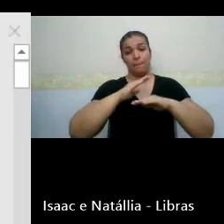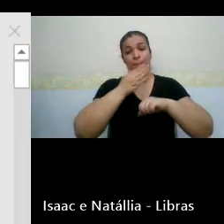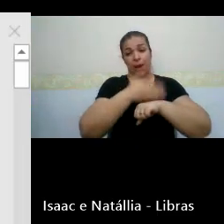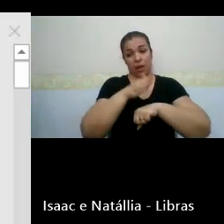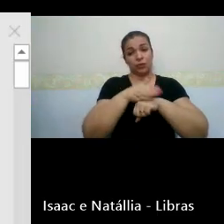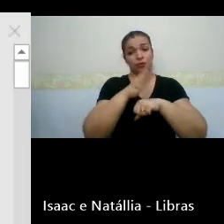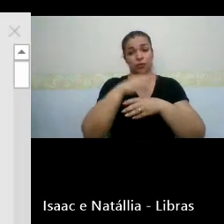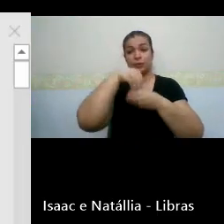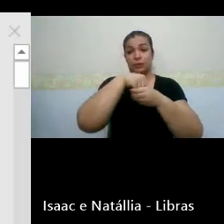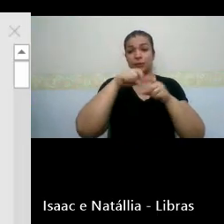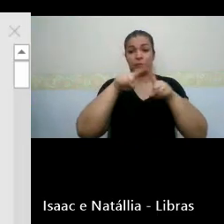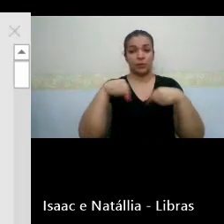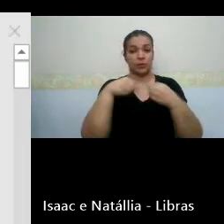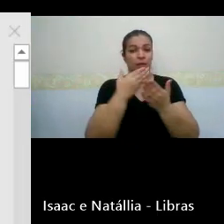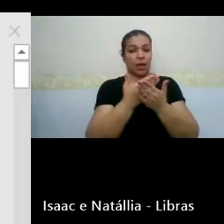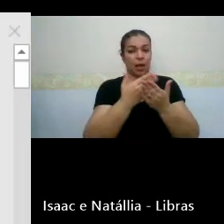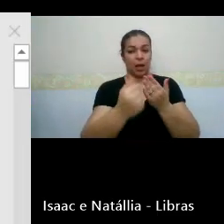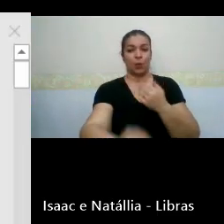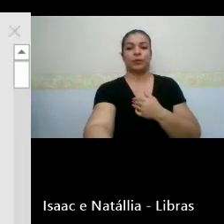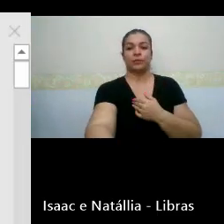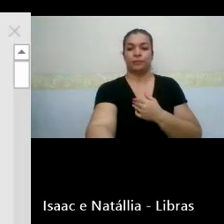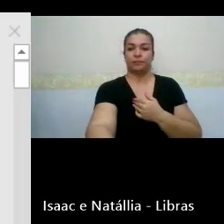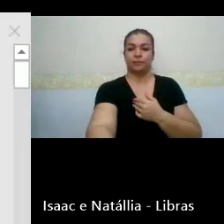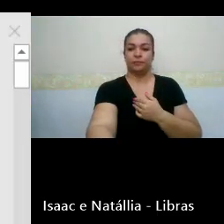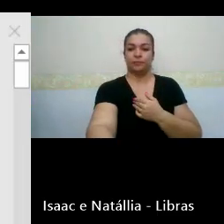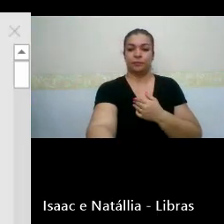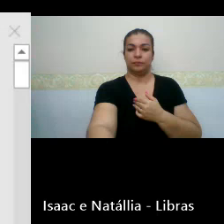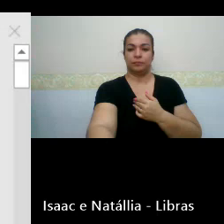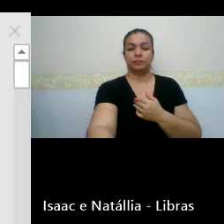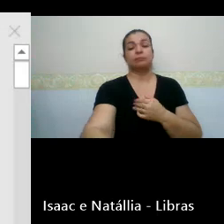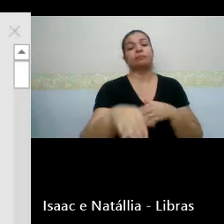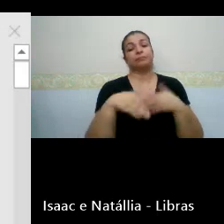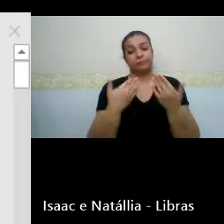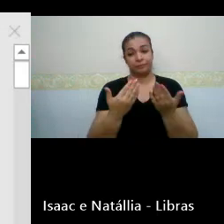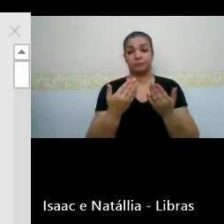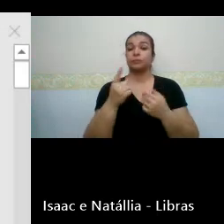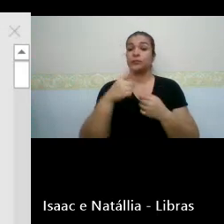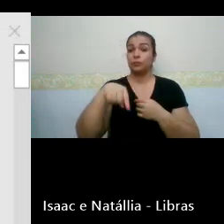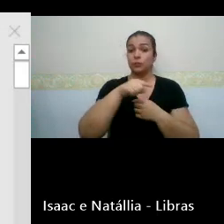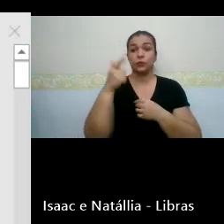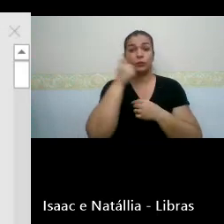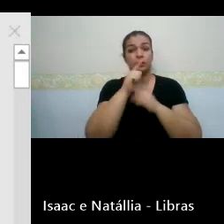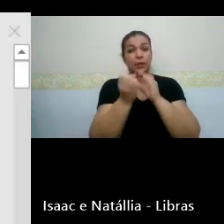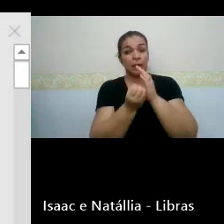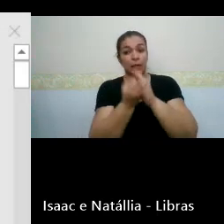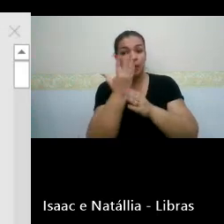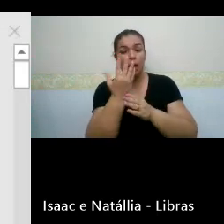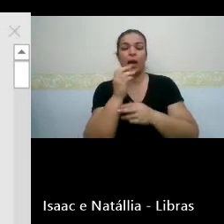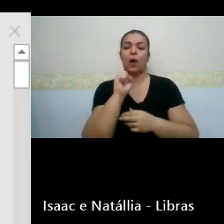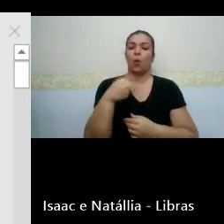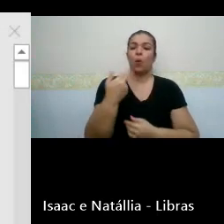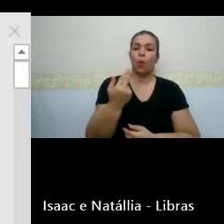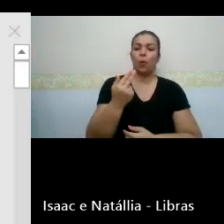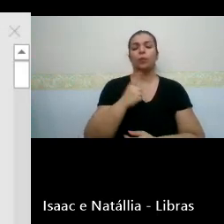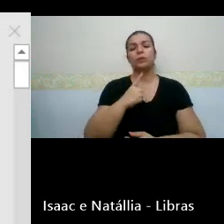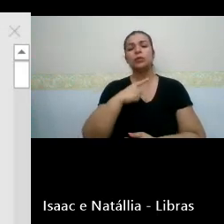aula. E antes que vocês possam criar ou gerar alguma